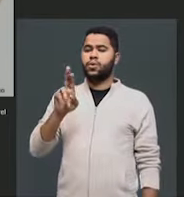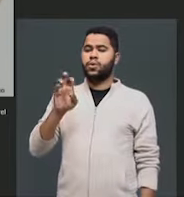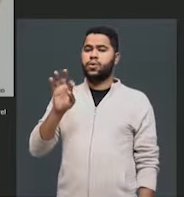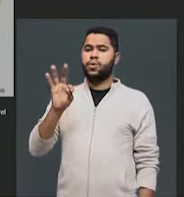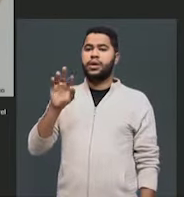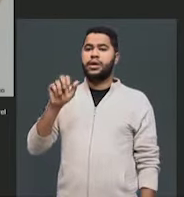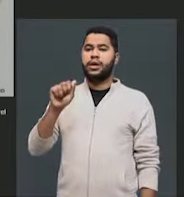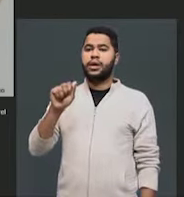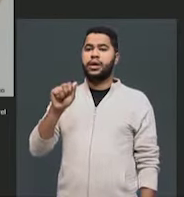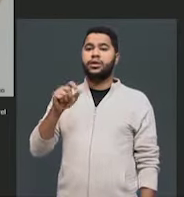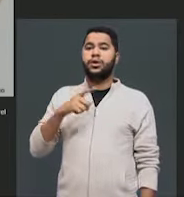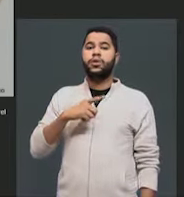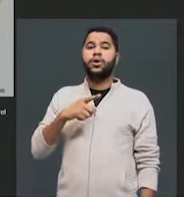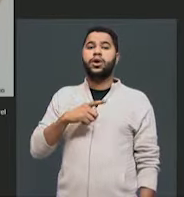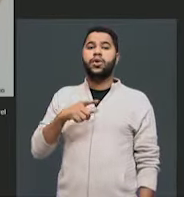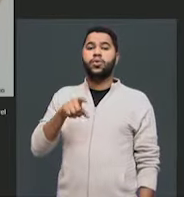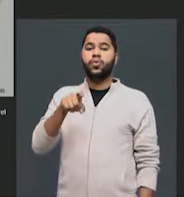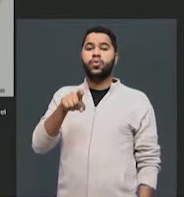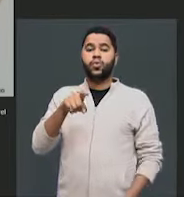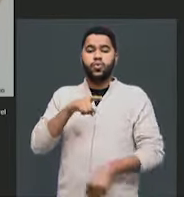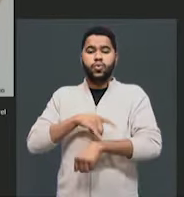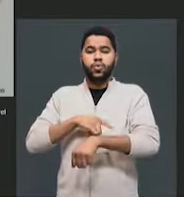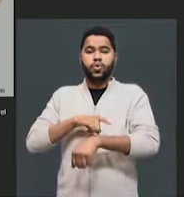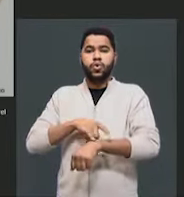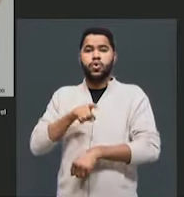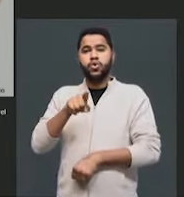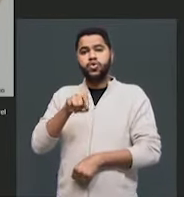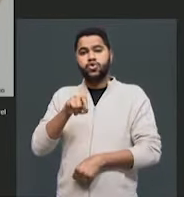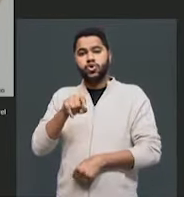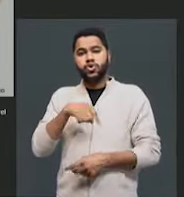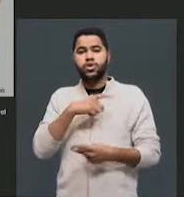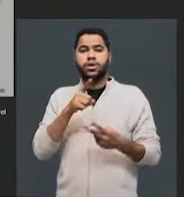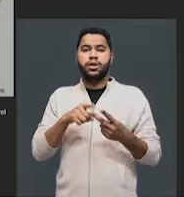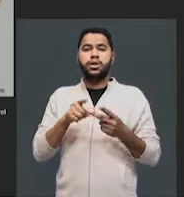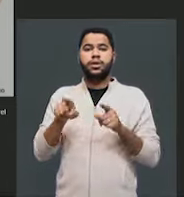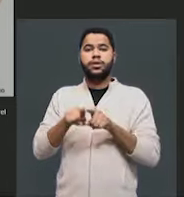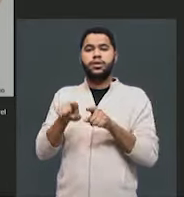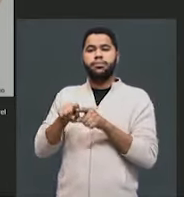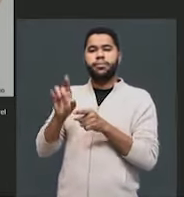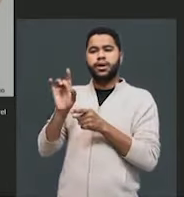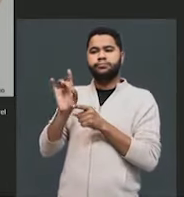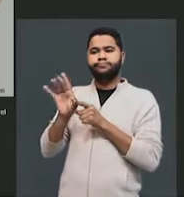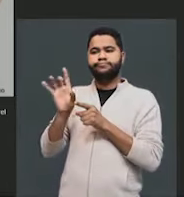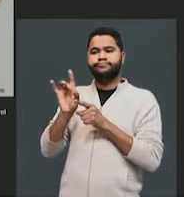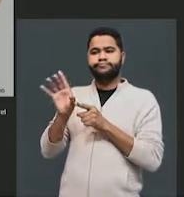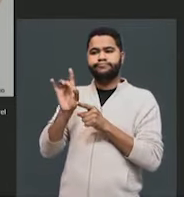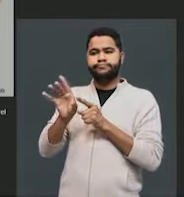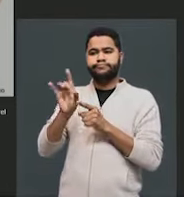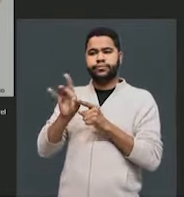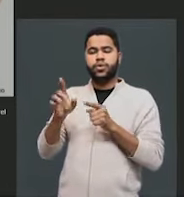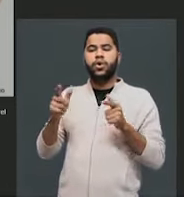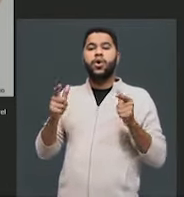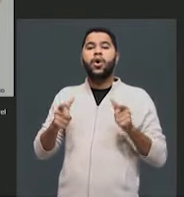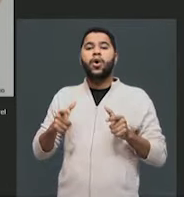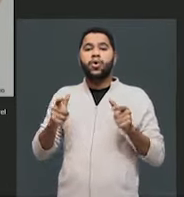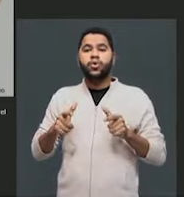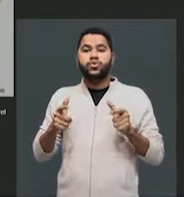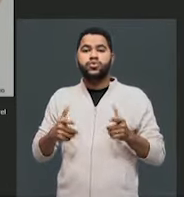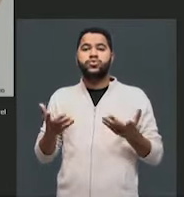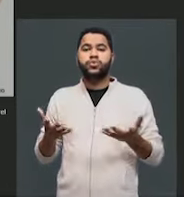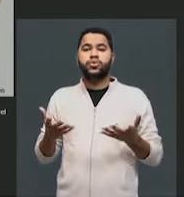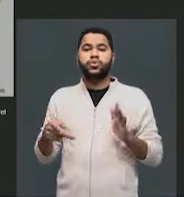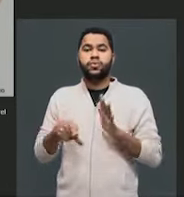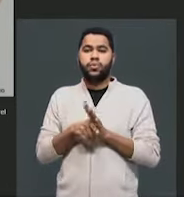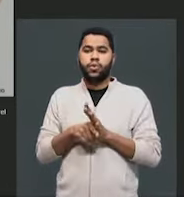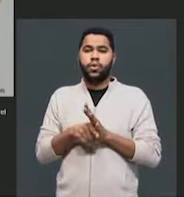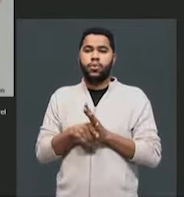onde vai sair então o sêmen e também a urina. Aonde, gente? No órgão que